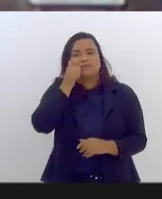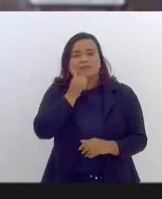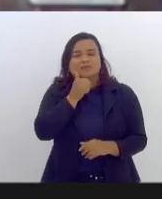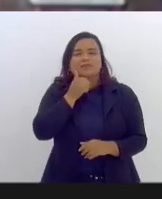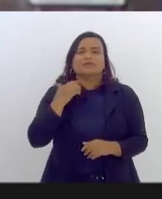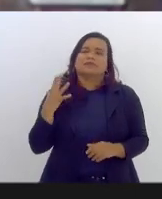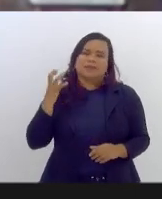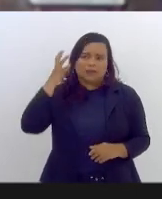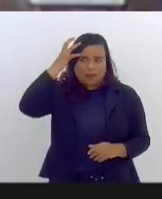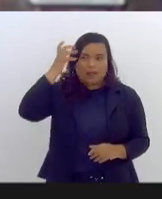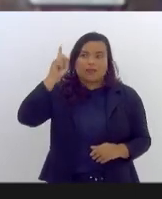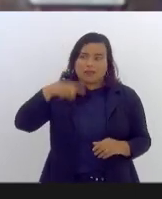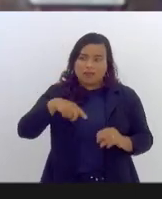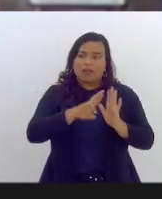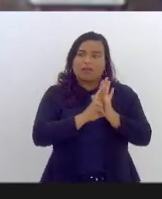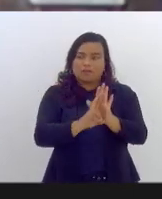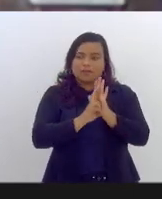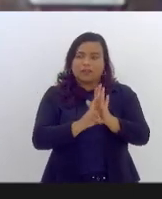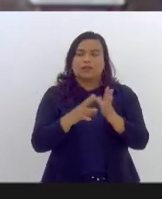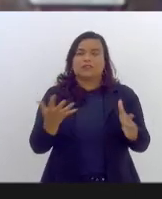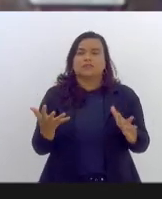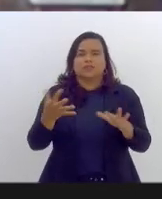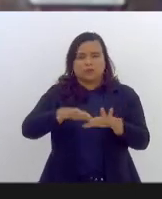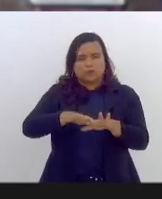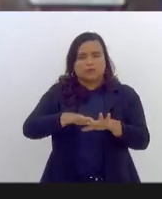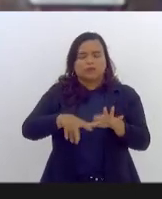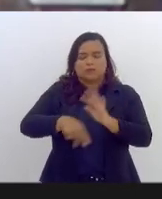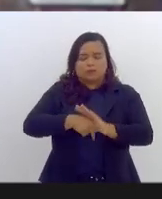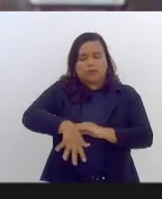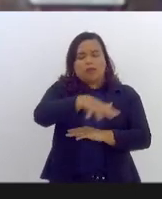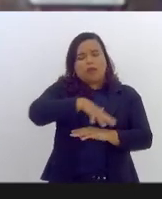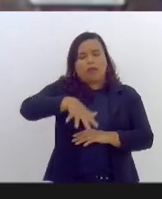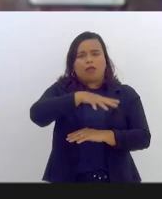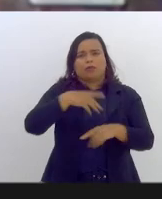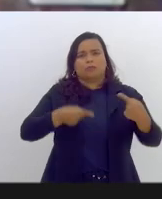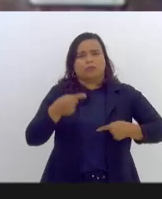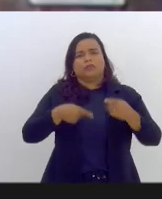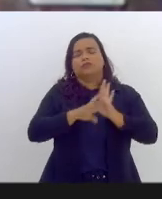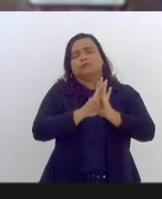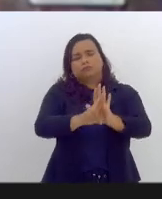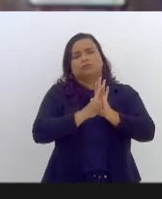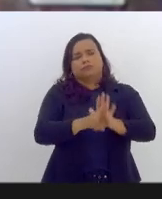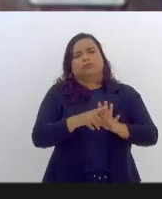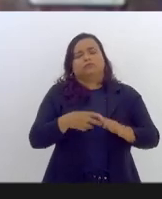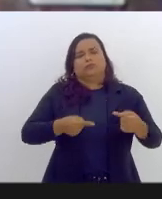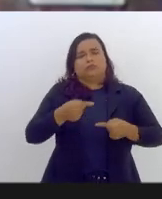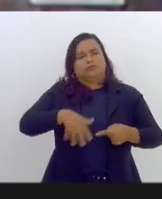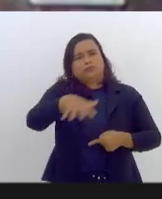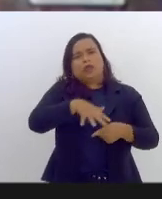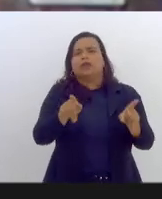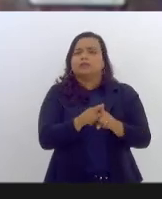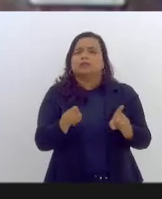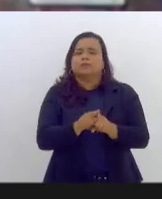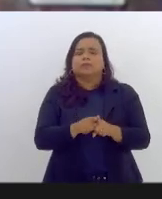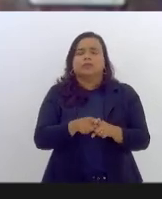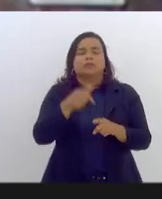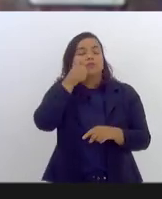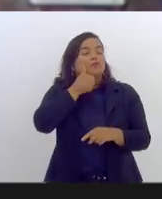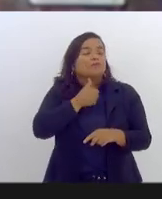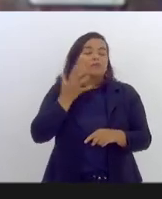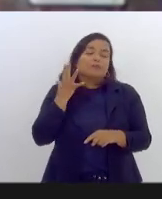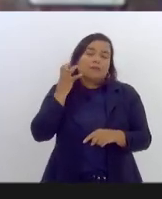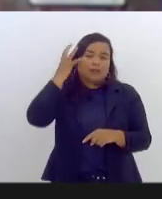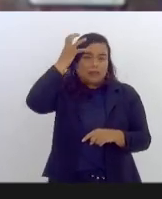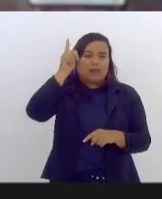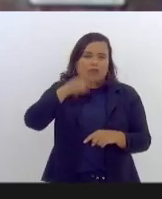uma referência em inclusão política, em representatividade política. Marielle é uma referência